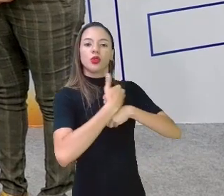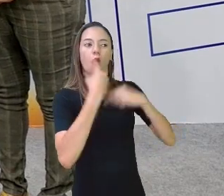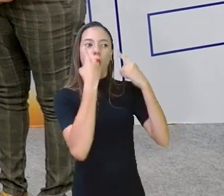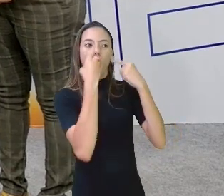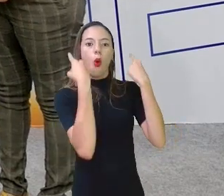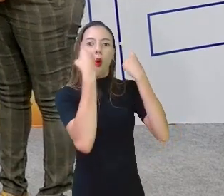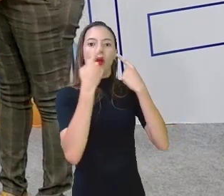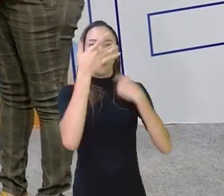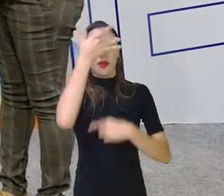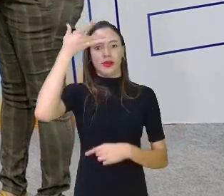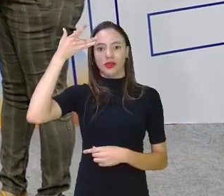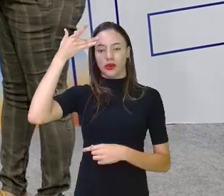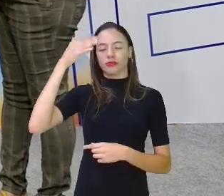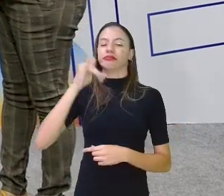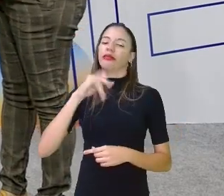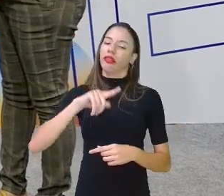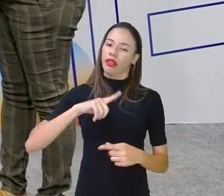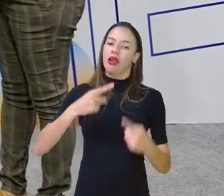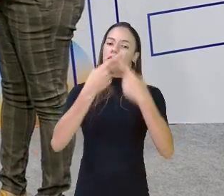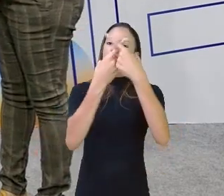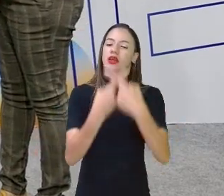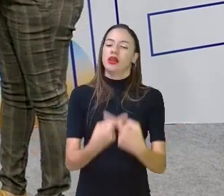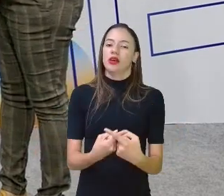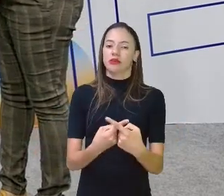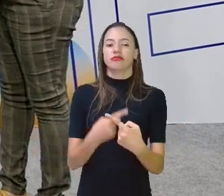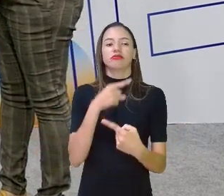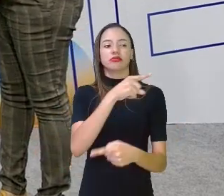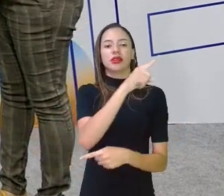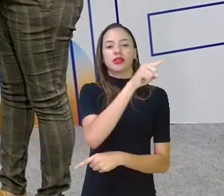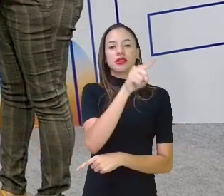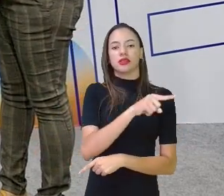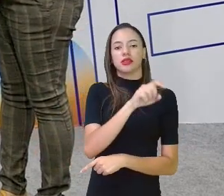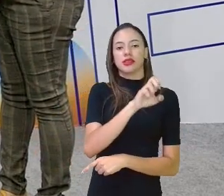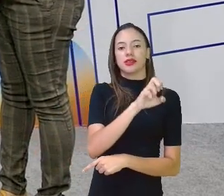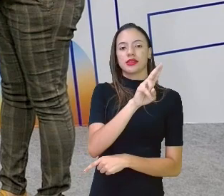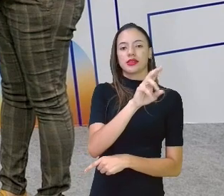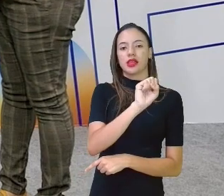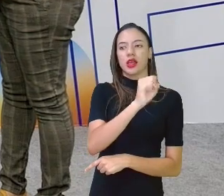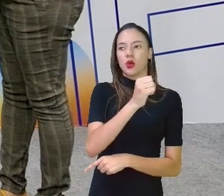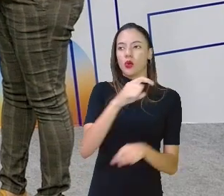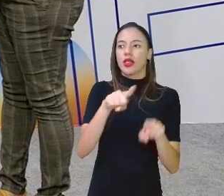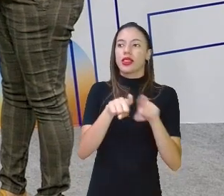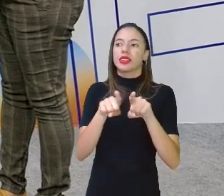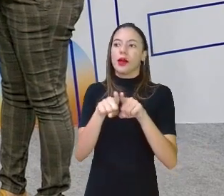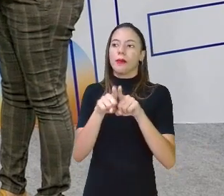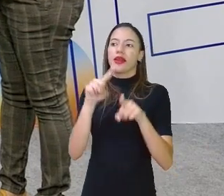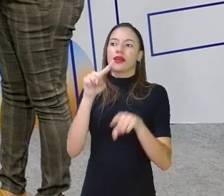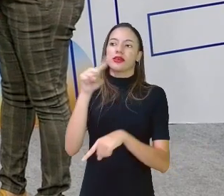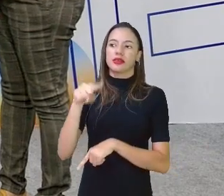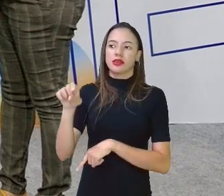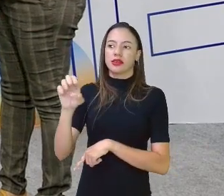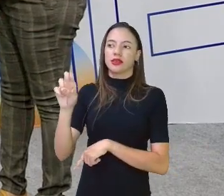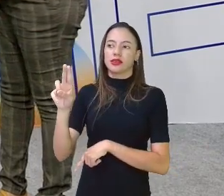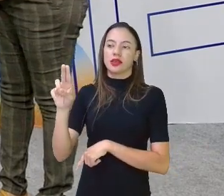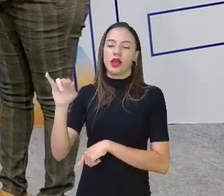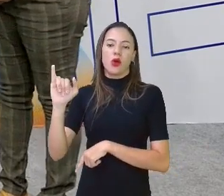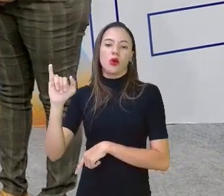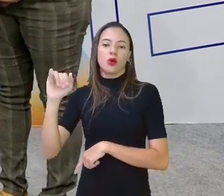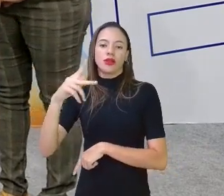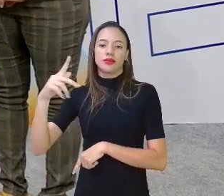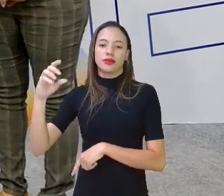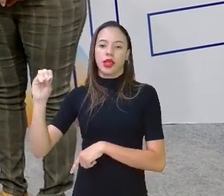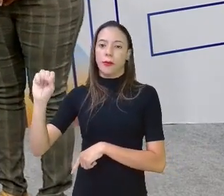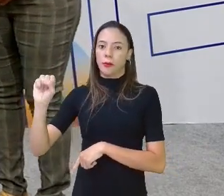esse concurso entre ele e Parisius. E os dois eram tão bons que disseram, vamos ver com